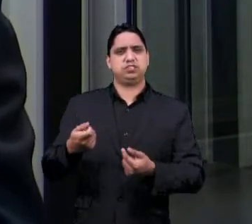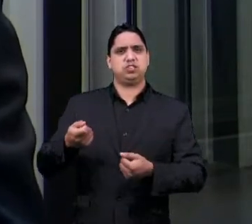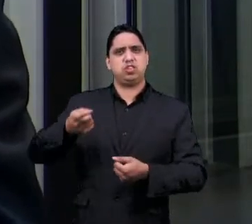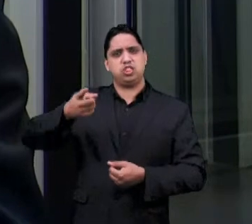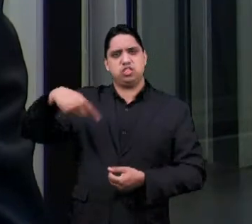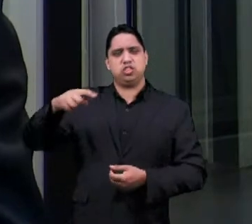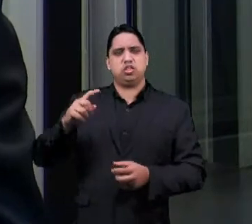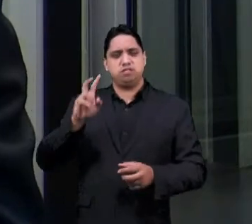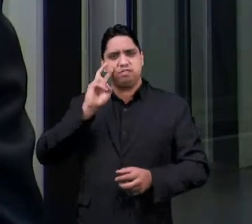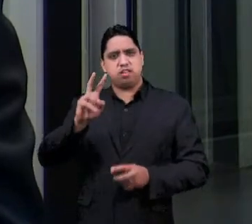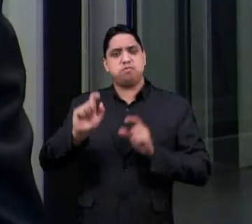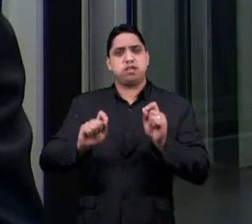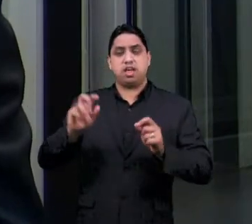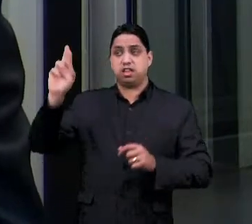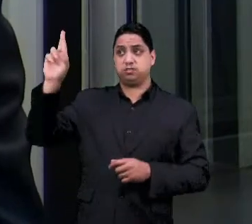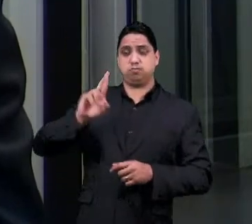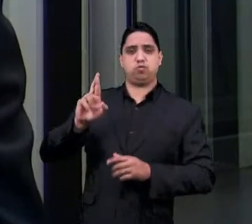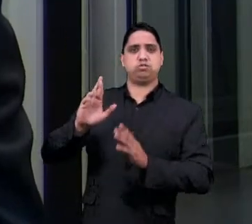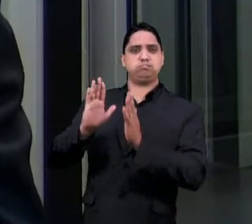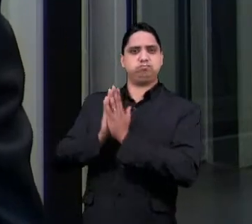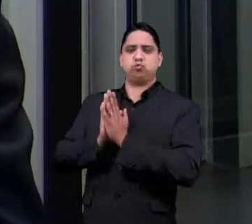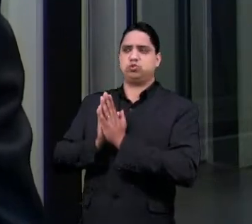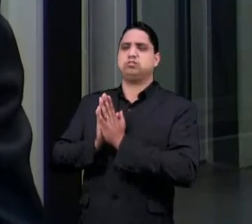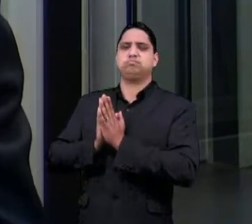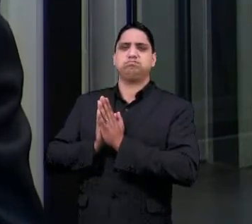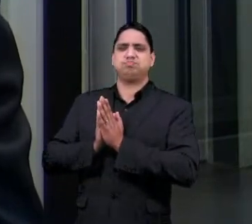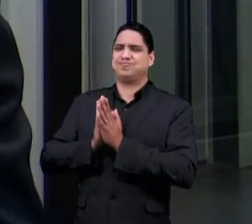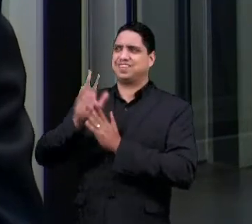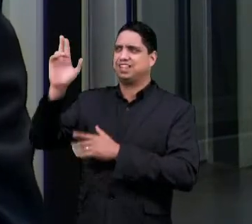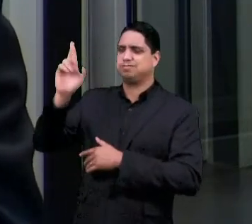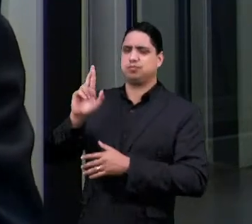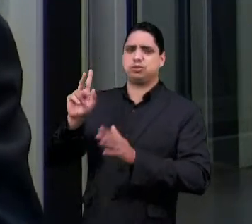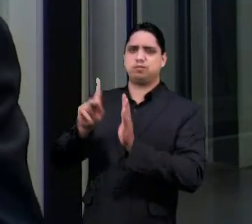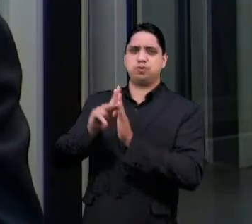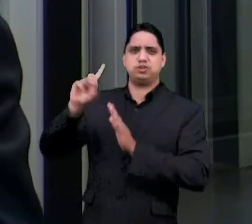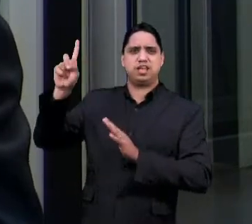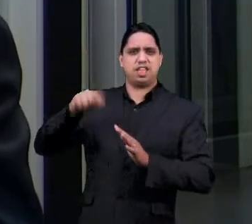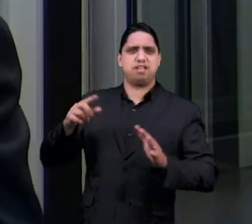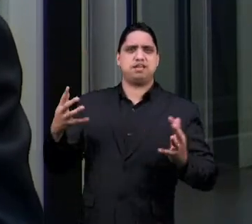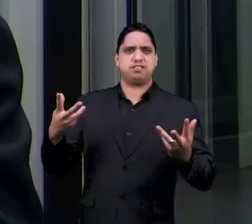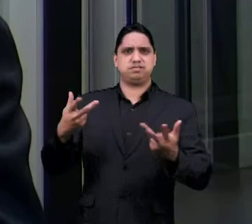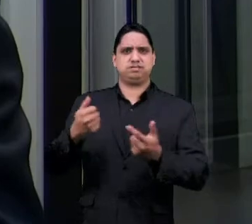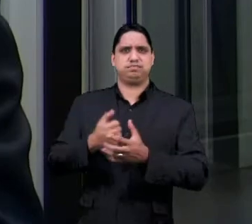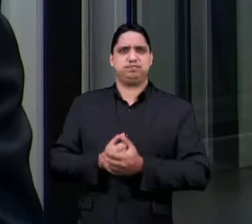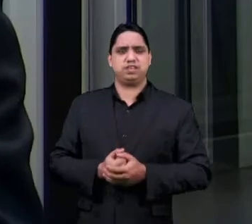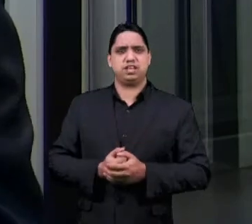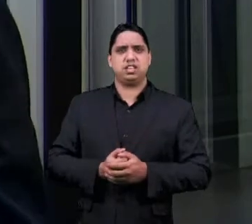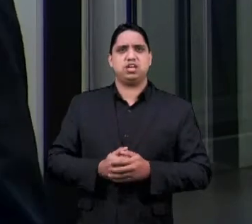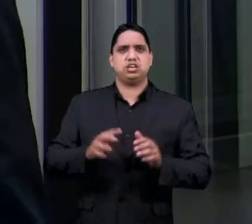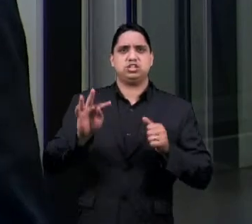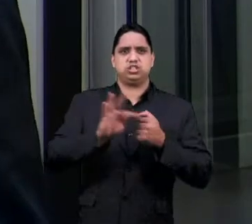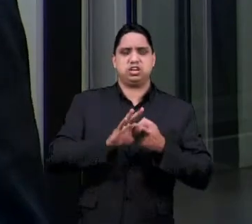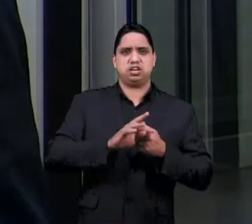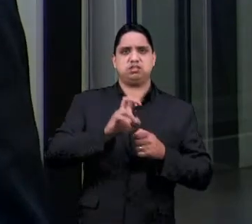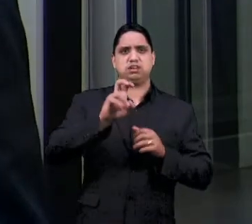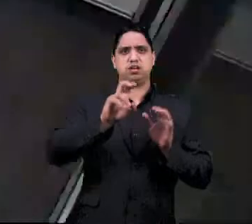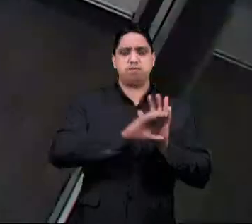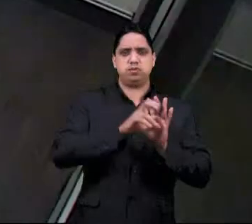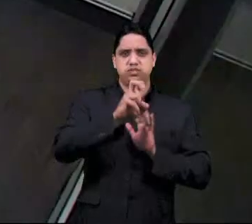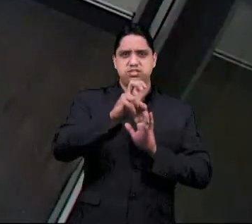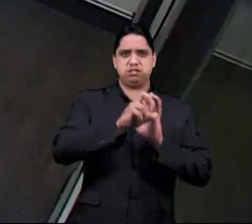a resposta às orações. Isso é a grande maravilha, né? É Tiago 5,16, né? O texto para quem está em casa,